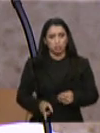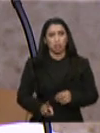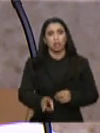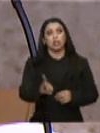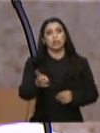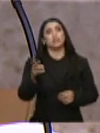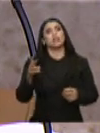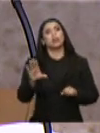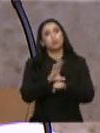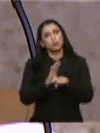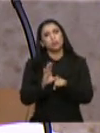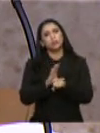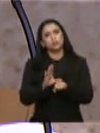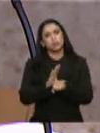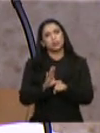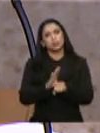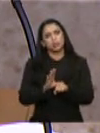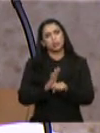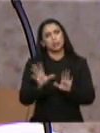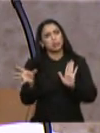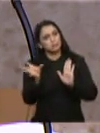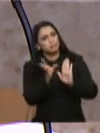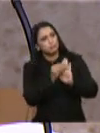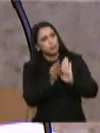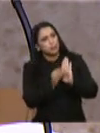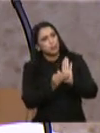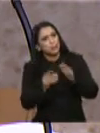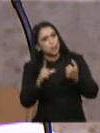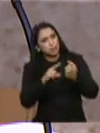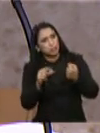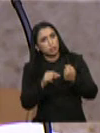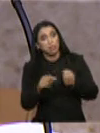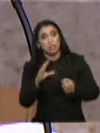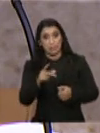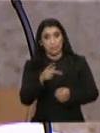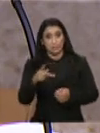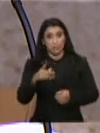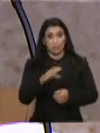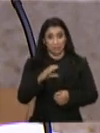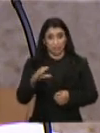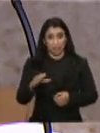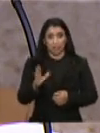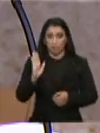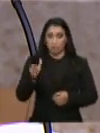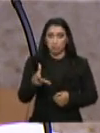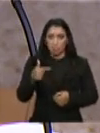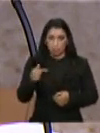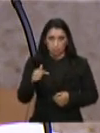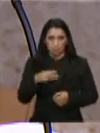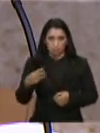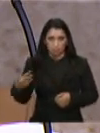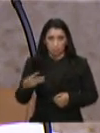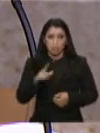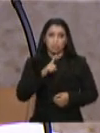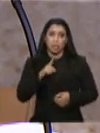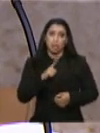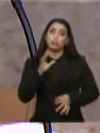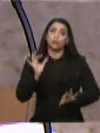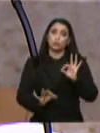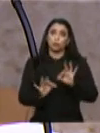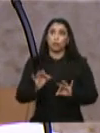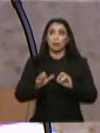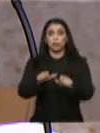constitucionalidade desses dispositivos do CPC de 73 desagou no julgamento pelo plenário,